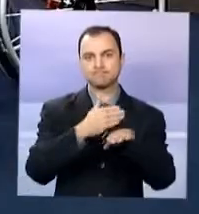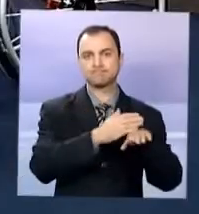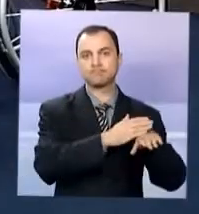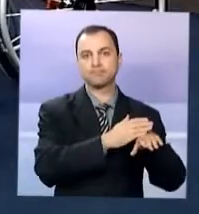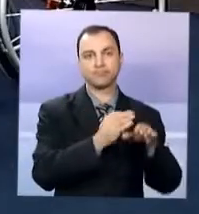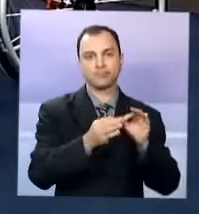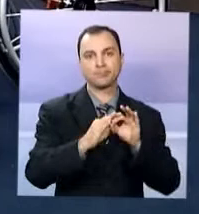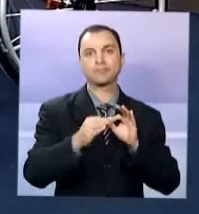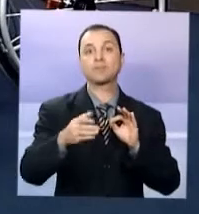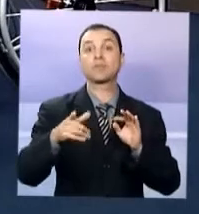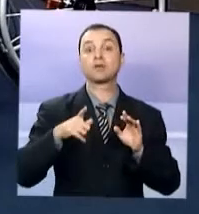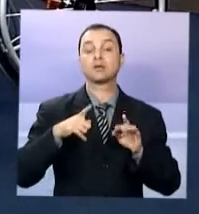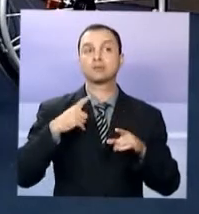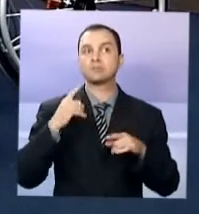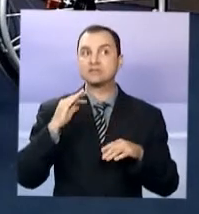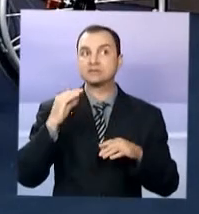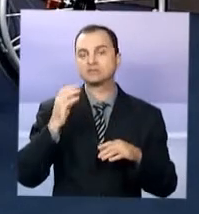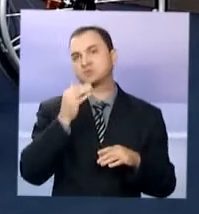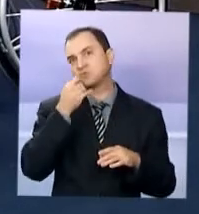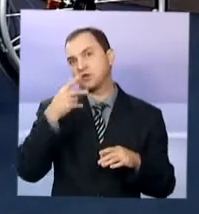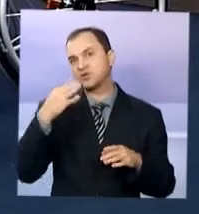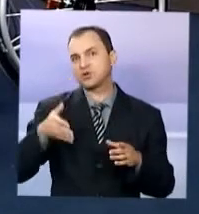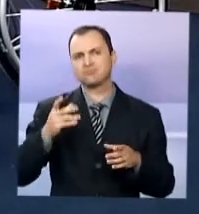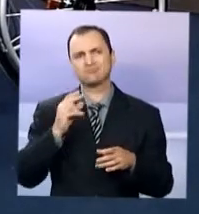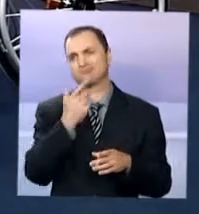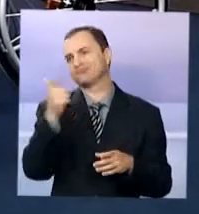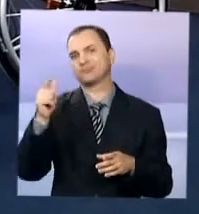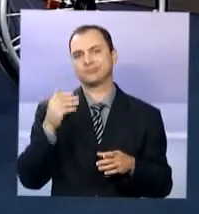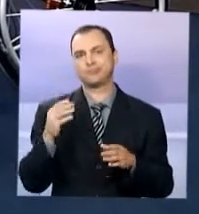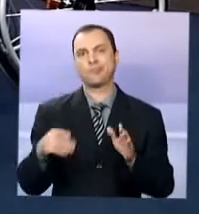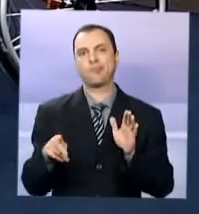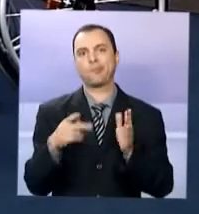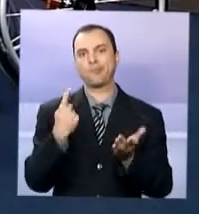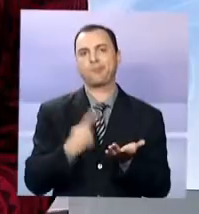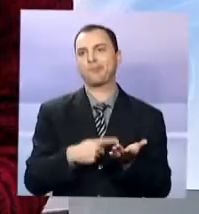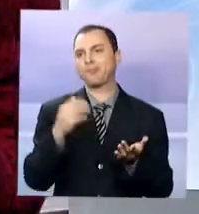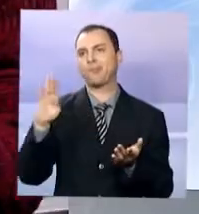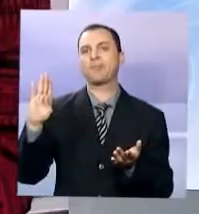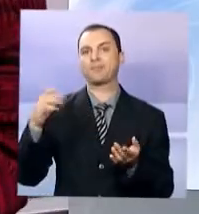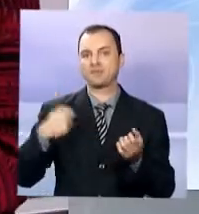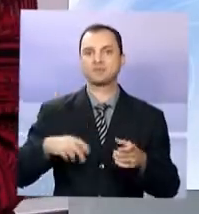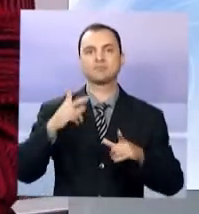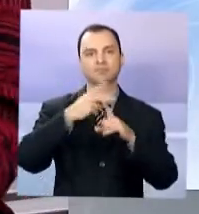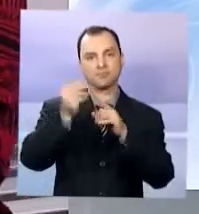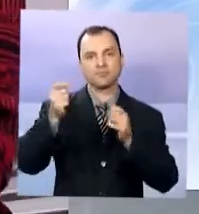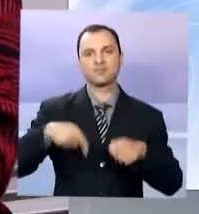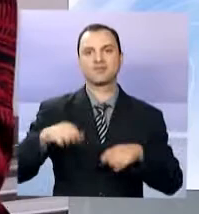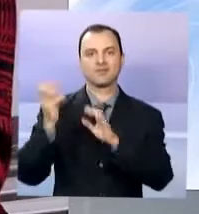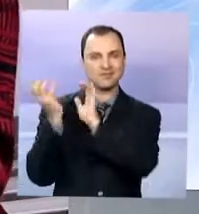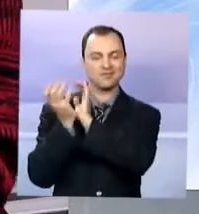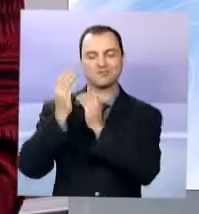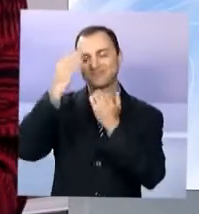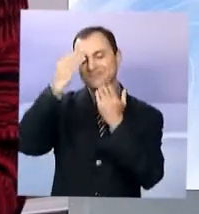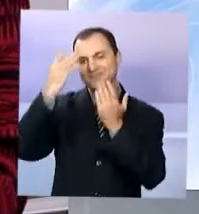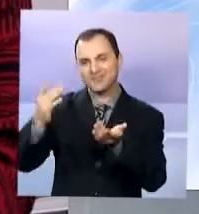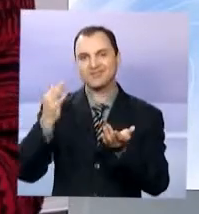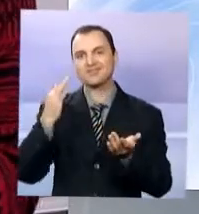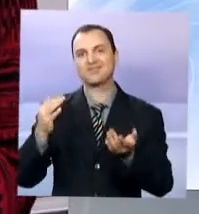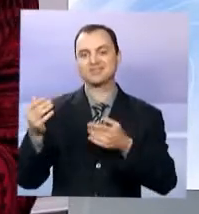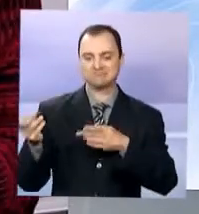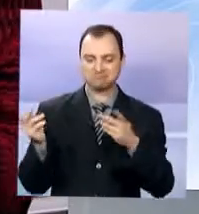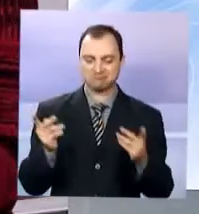ao longo delas mas como eu te falei não tem plano b tem que ser campeão que verdade obrigada pela sua